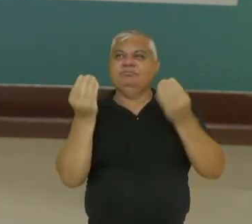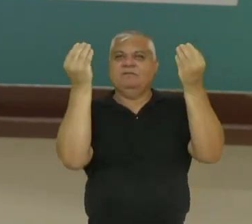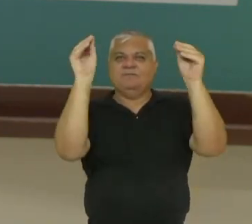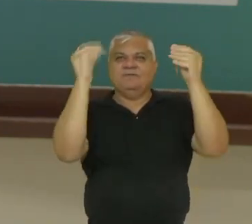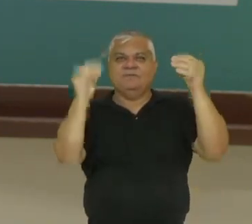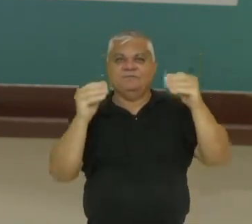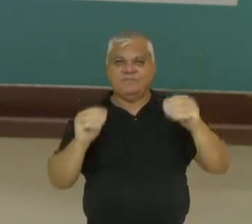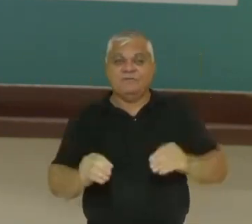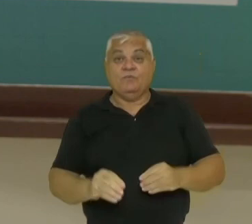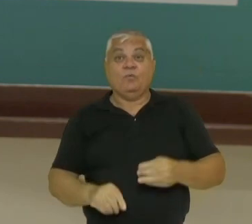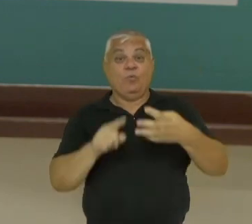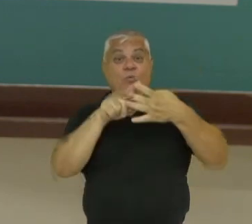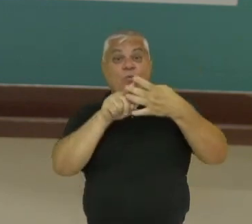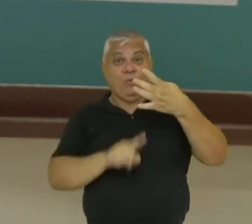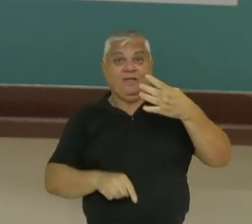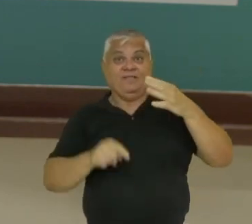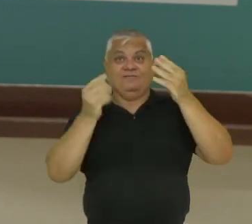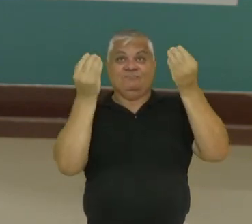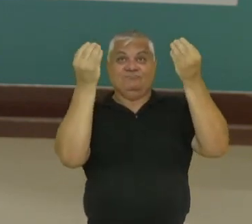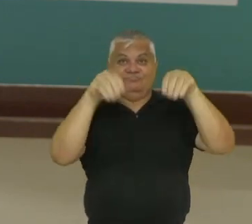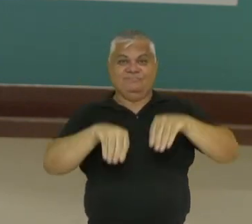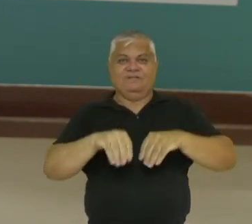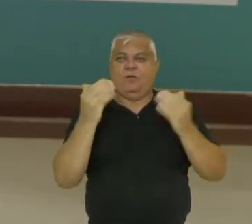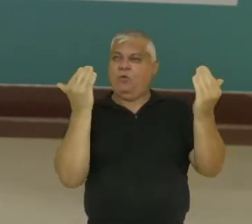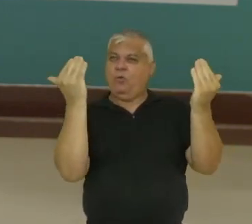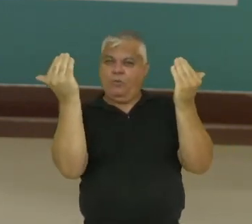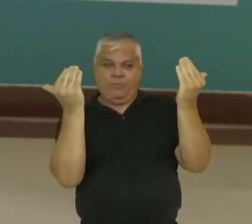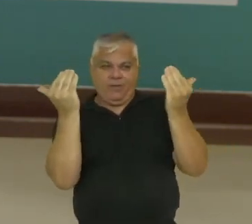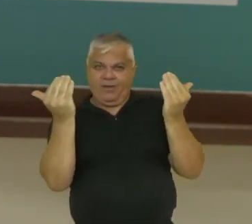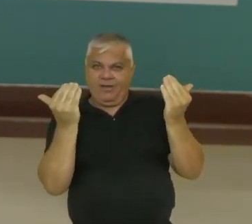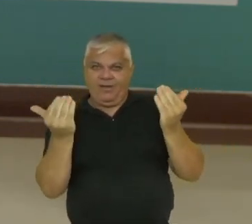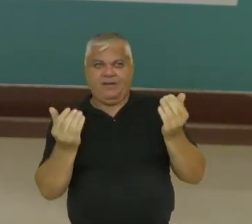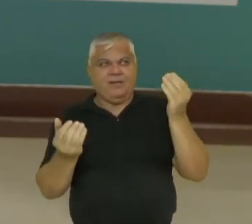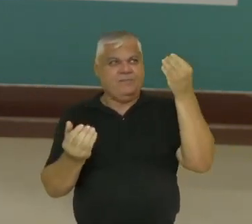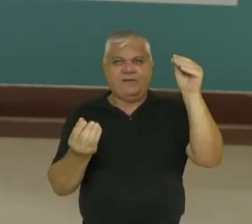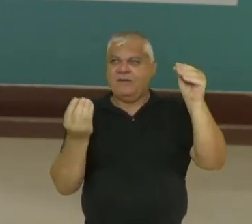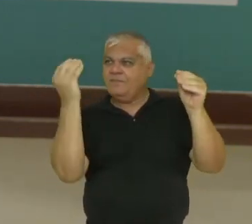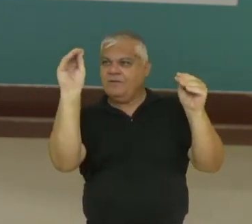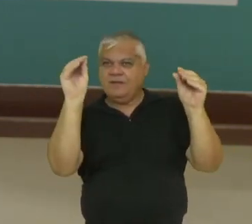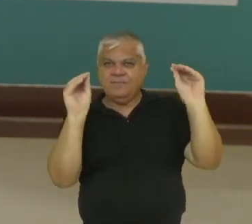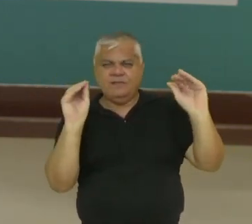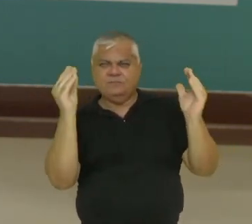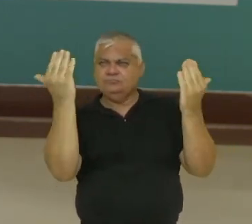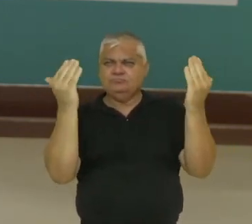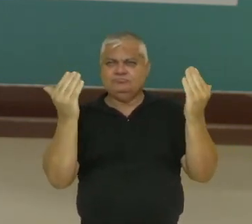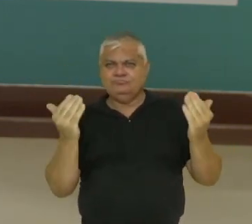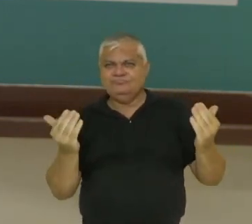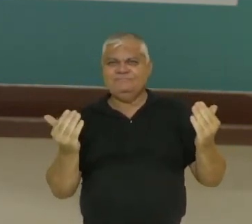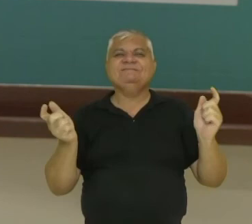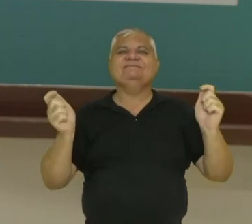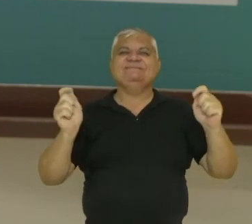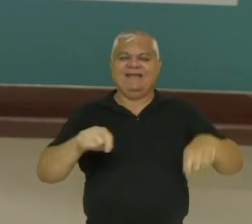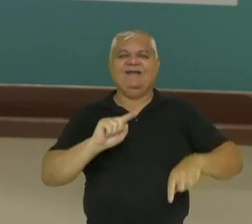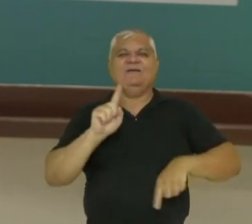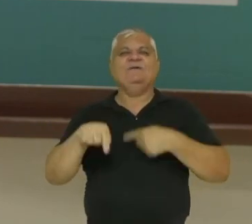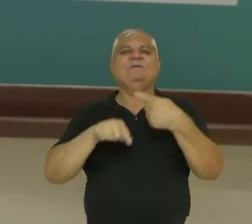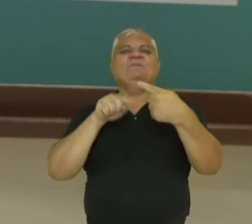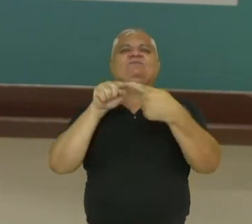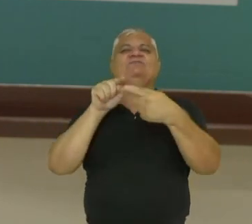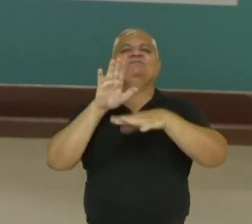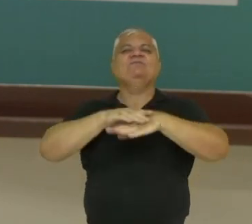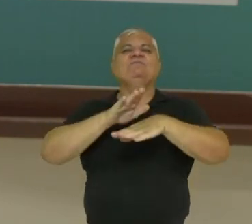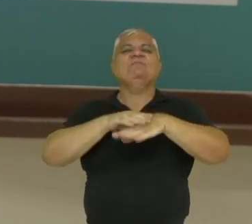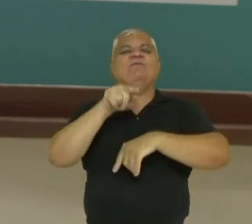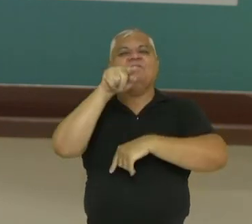com a minha família para verificar a possibilidade de começarmos a investir. Na sequência, discute seus planos com um